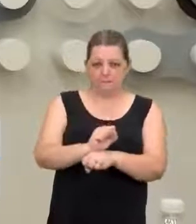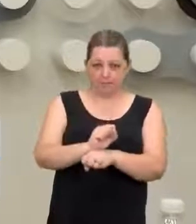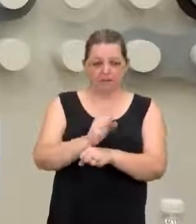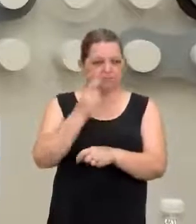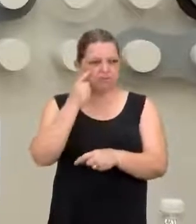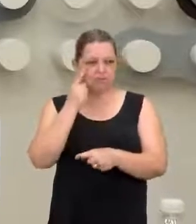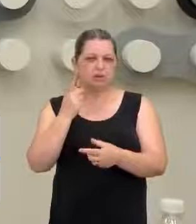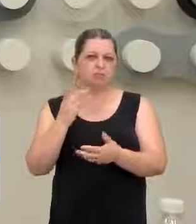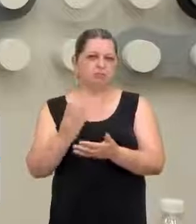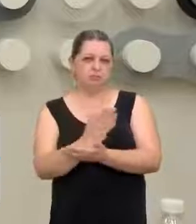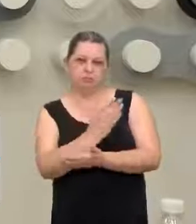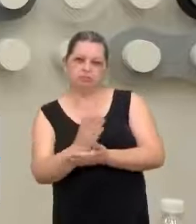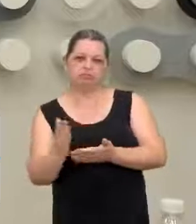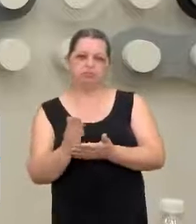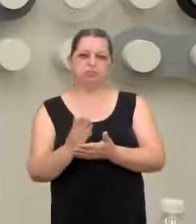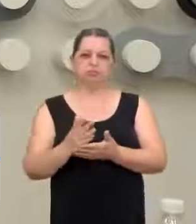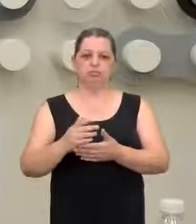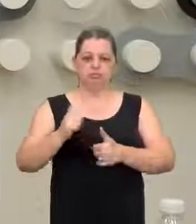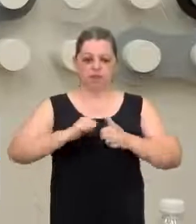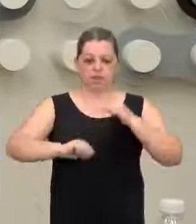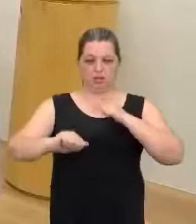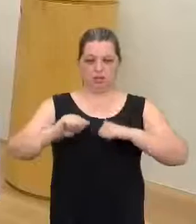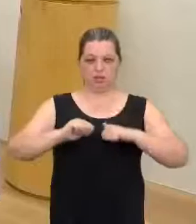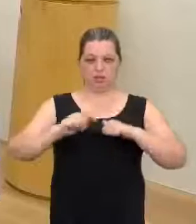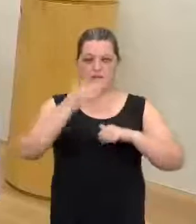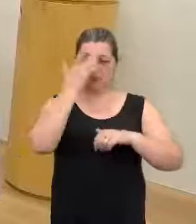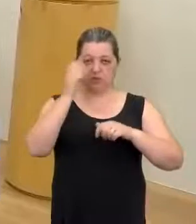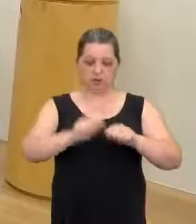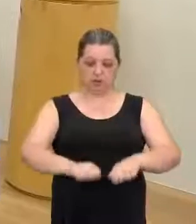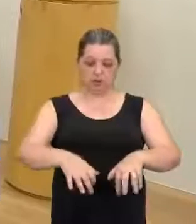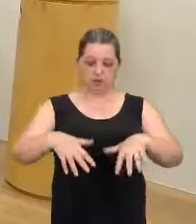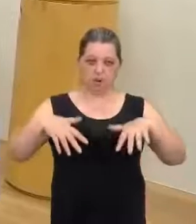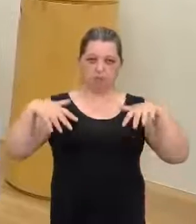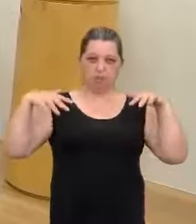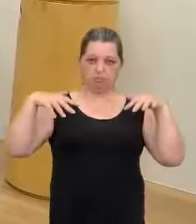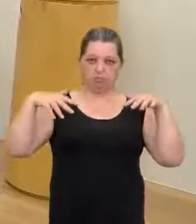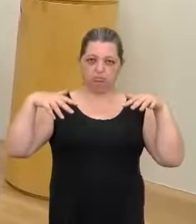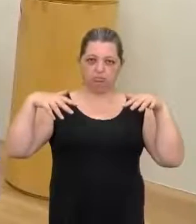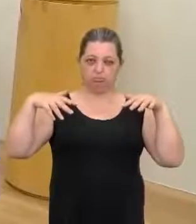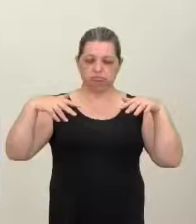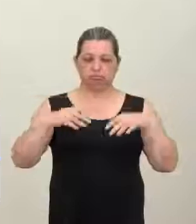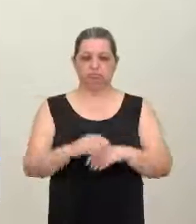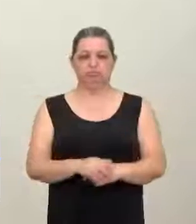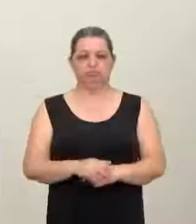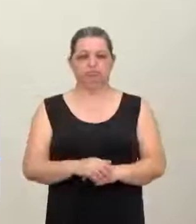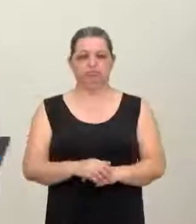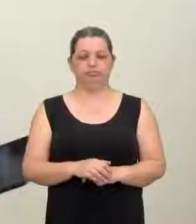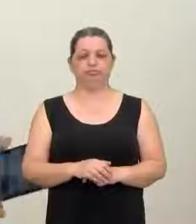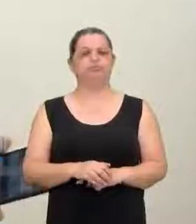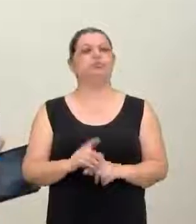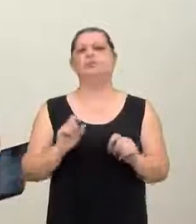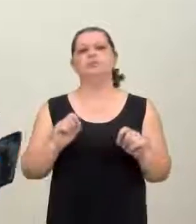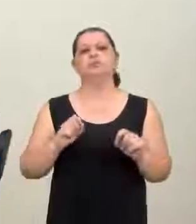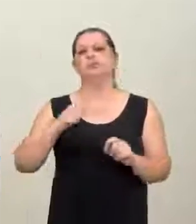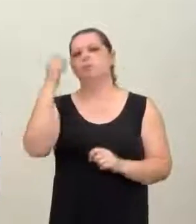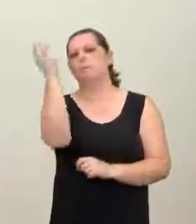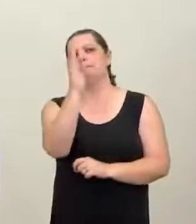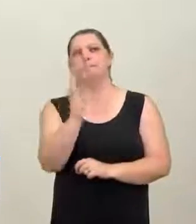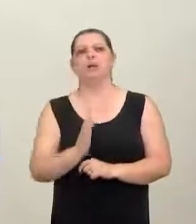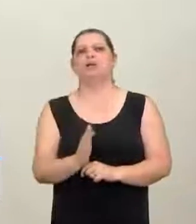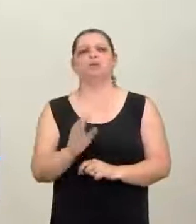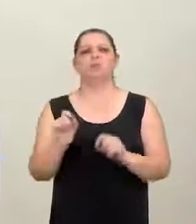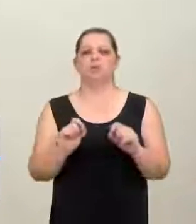ator da plateia, Isso. né? Então nós temos muito disso no teatro contemporâneo. Mas E no Brasil, nosso país